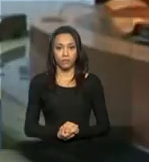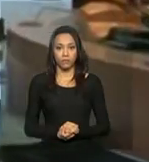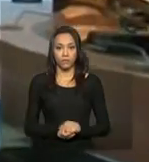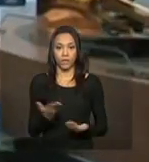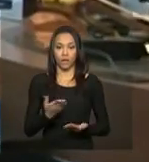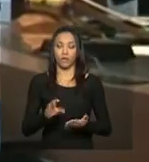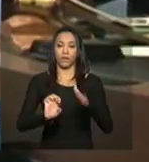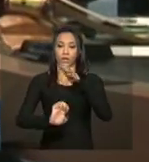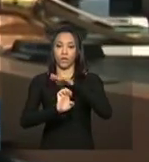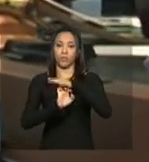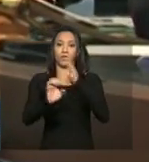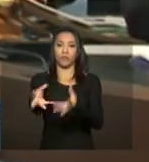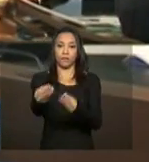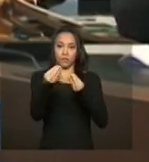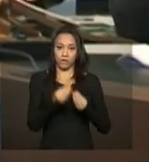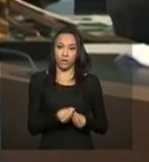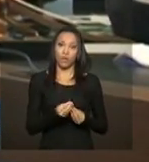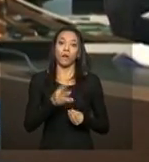Corretora Fator.